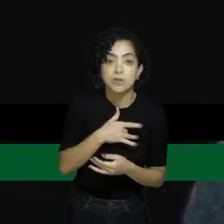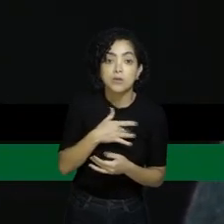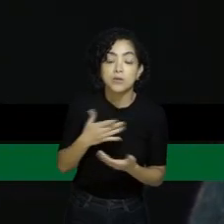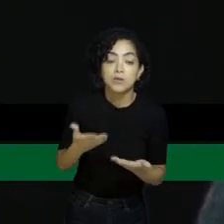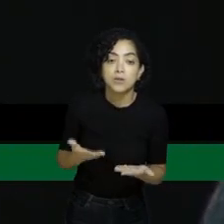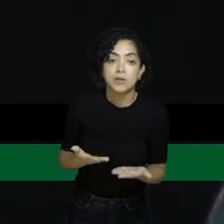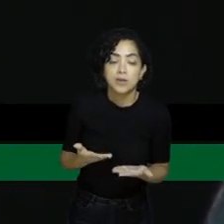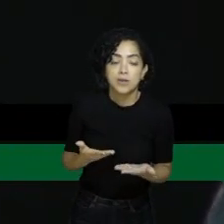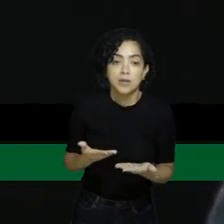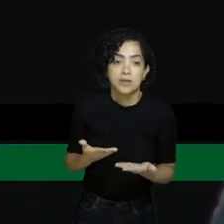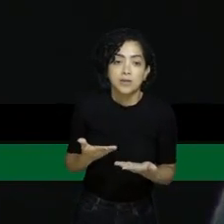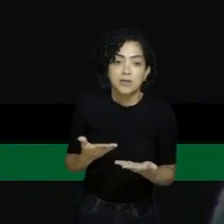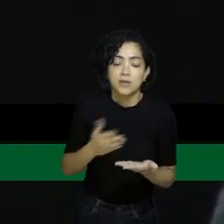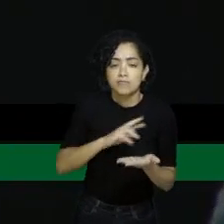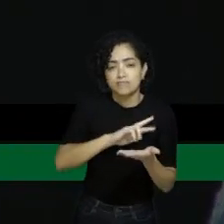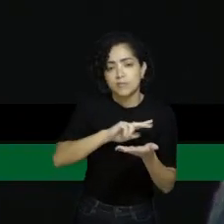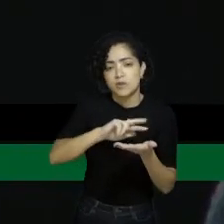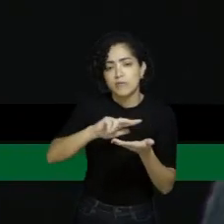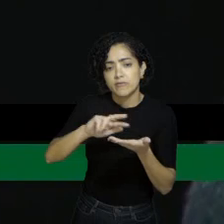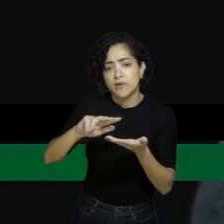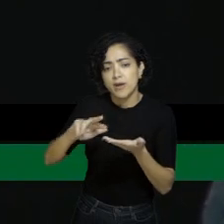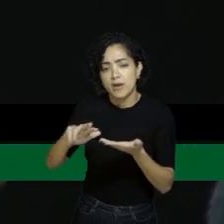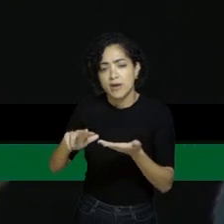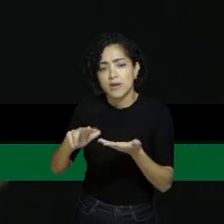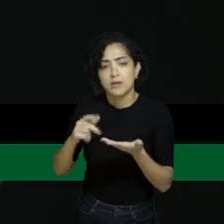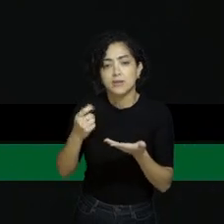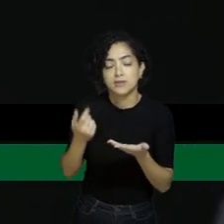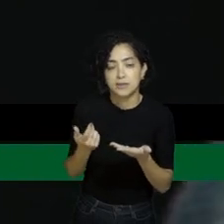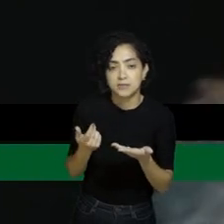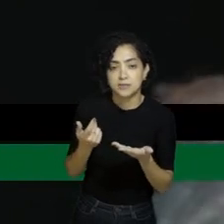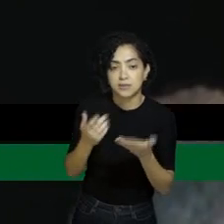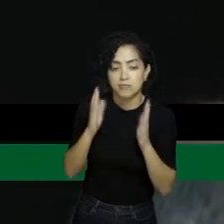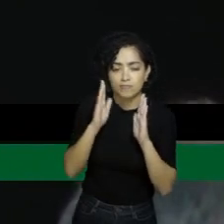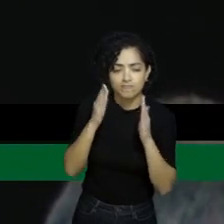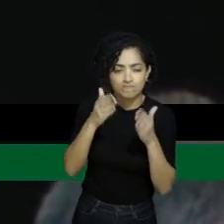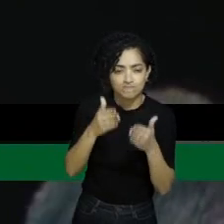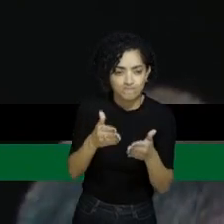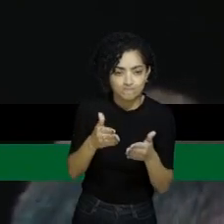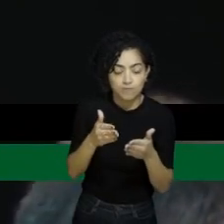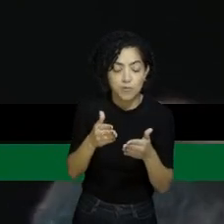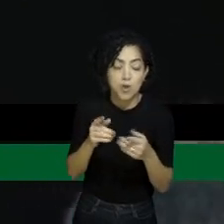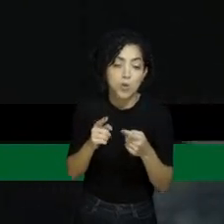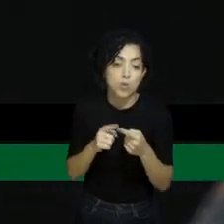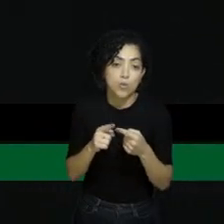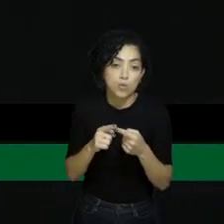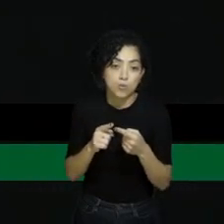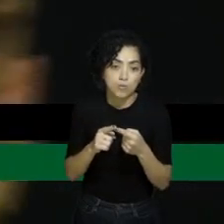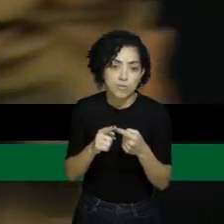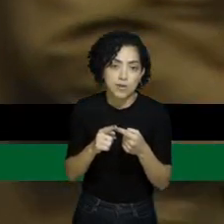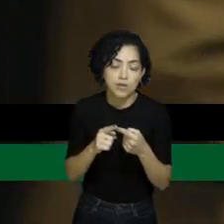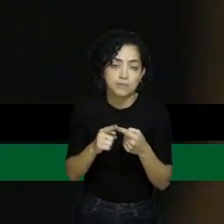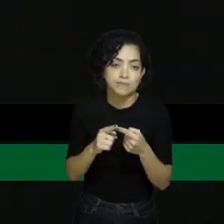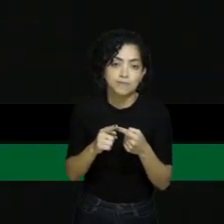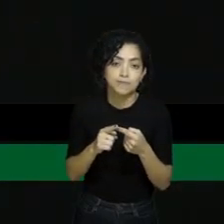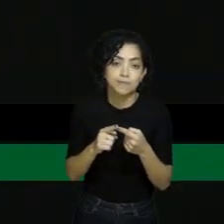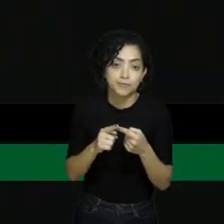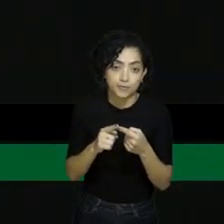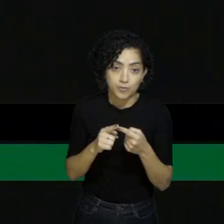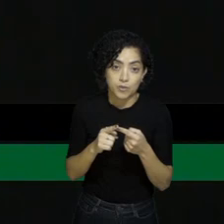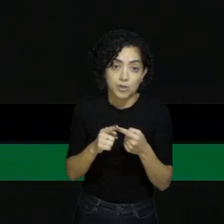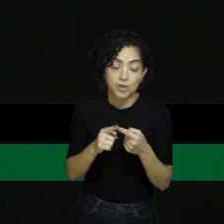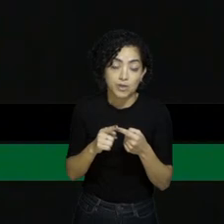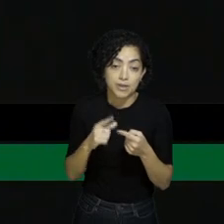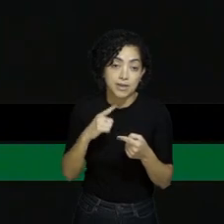consigo várias questões centrais. Uma é a questão de